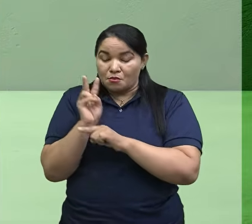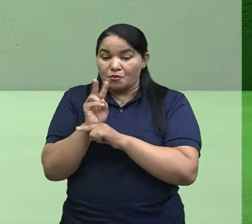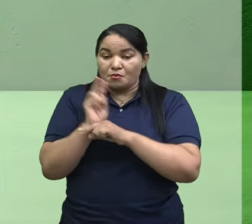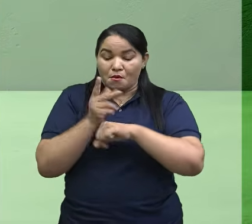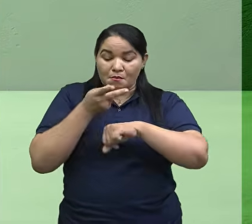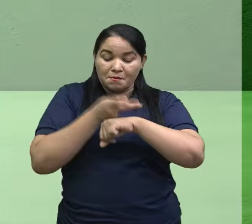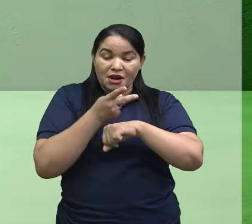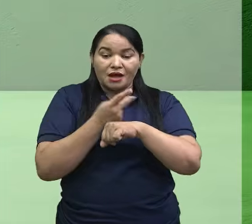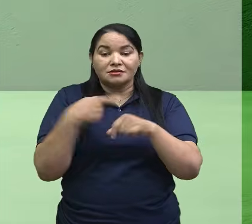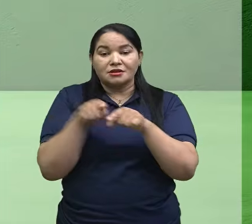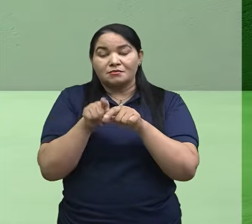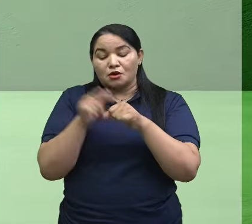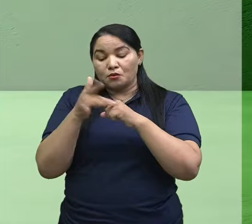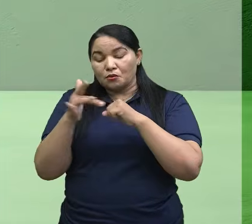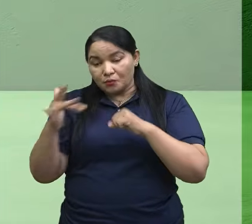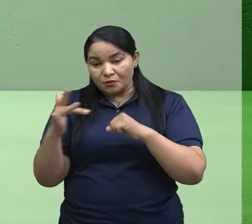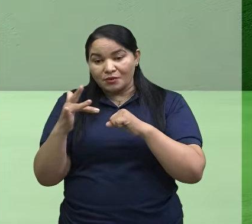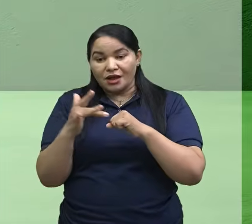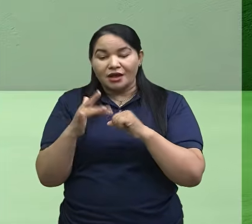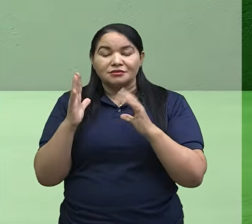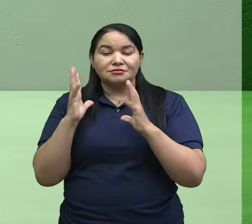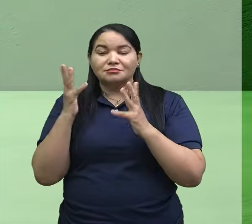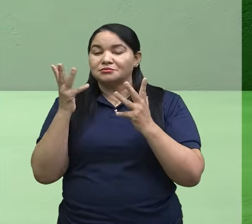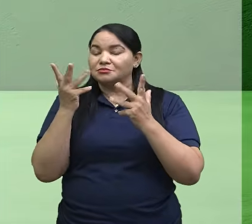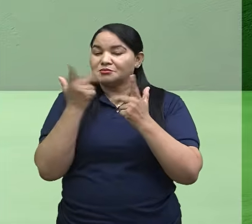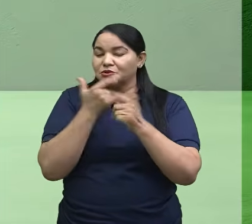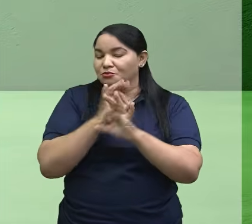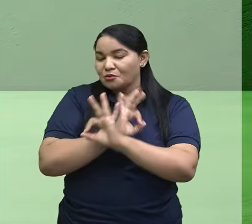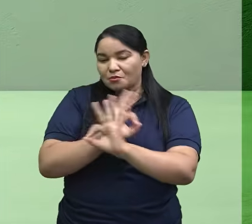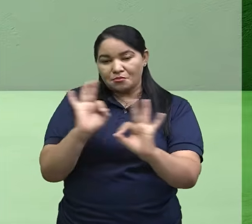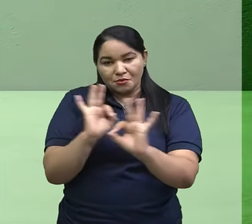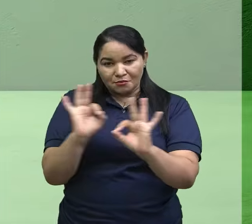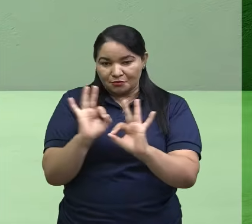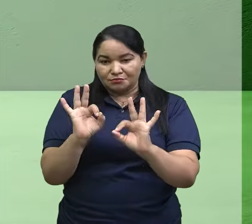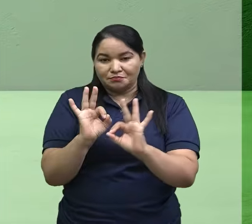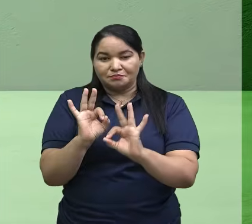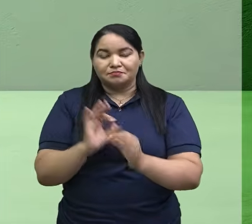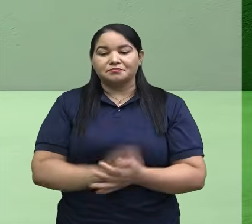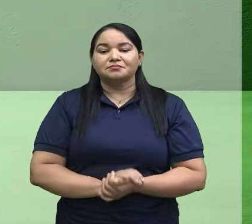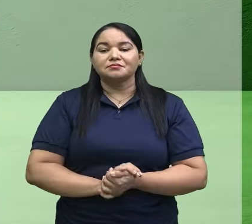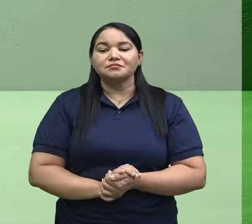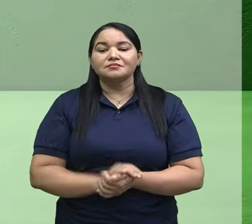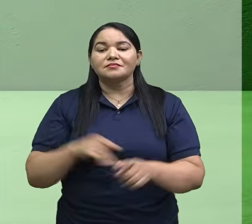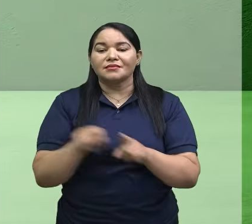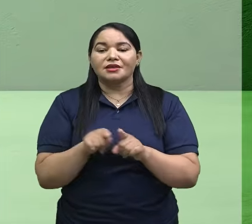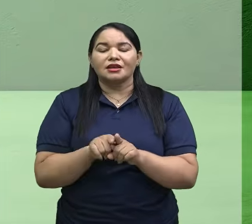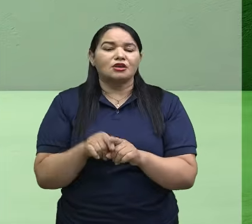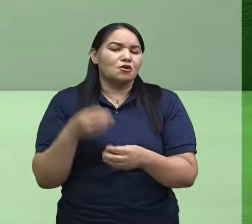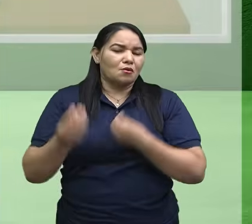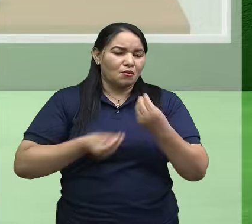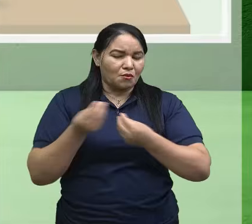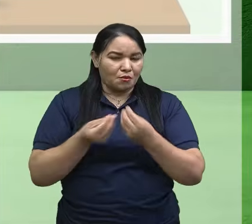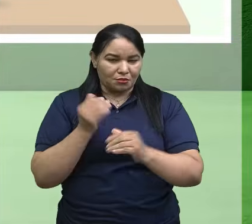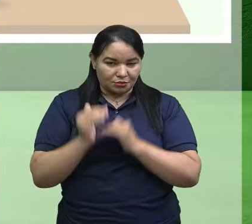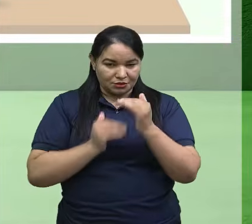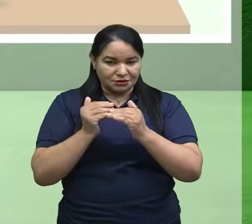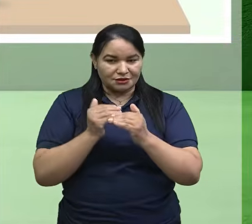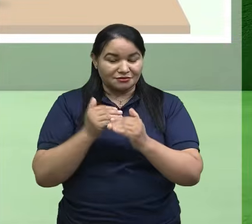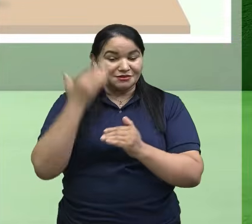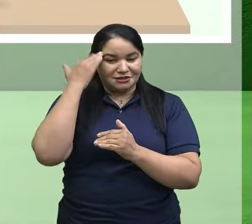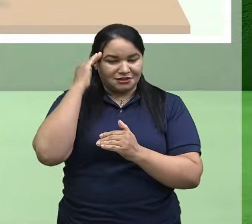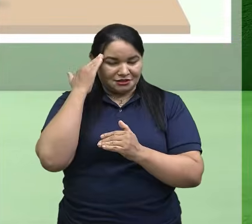e douração, fazendo com que essa peça fique mais cobiçada, mais nobre. Mas como é feito esse processo? A gente vai entender